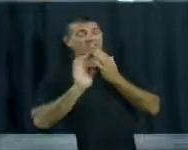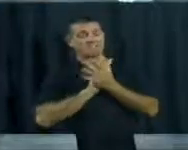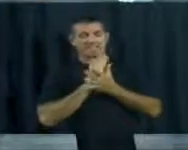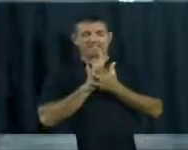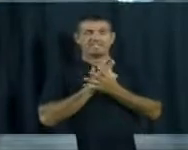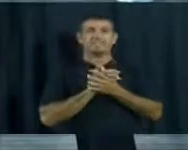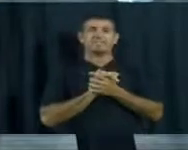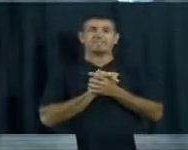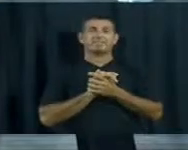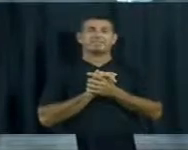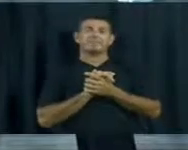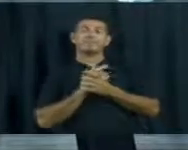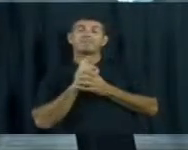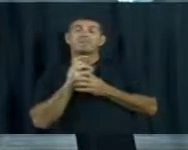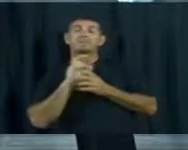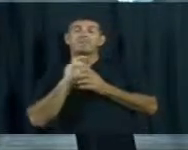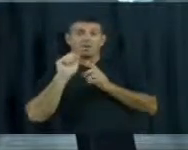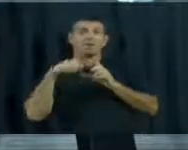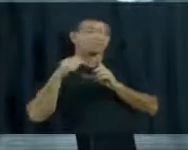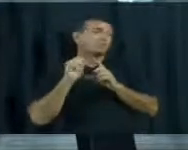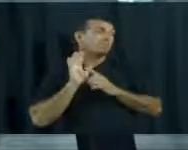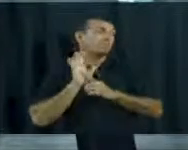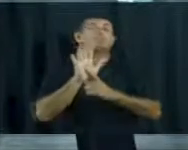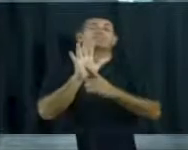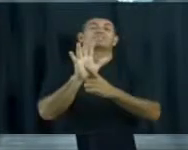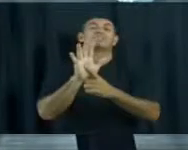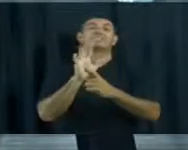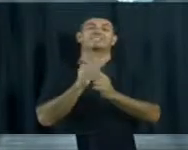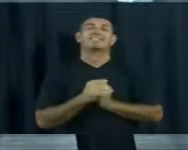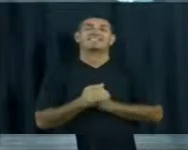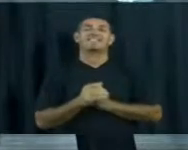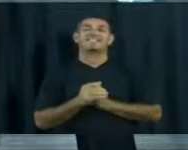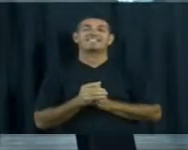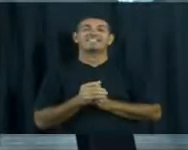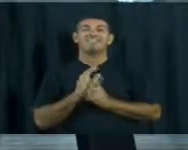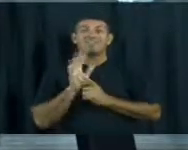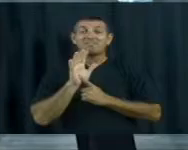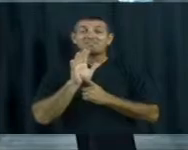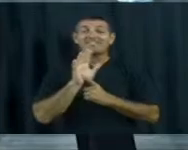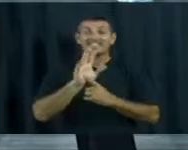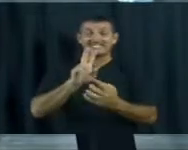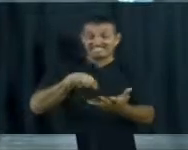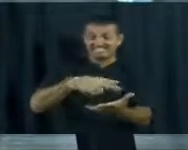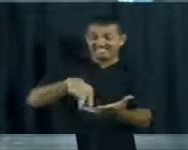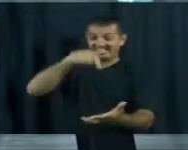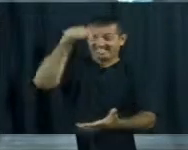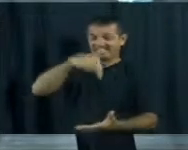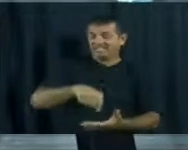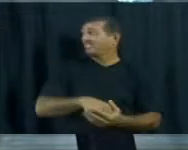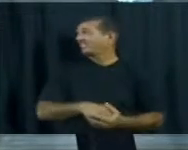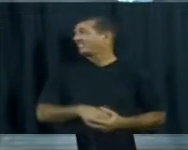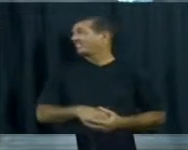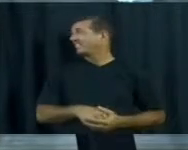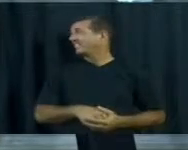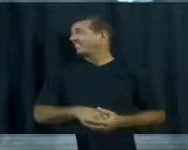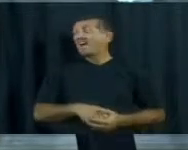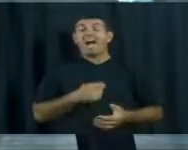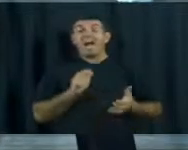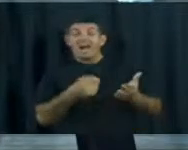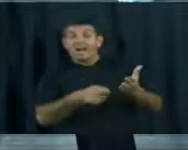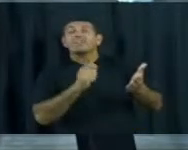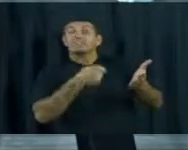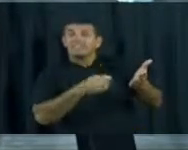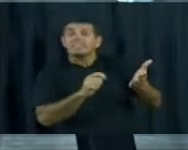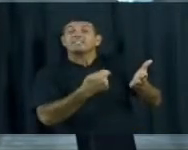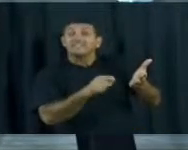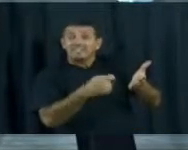a gente não está conseguindo o vídeo, o que, que eu vou fazer? Olha só o que, que eu vou aprontar. Eu vou botar o prefeito para sambar hoje, agora. É